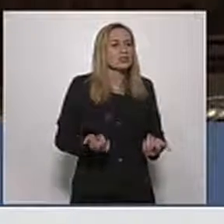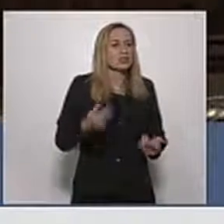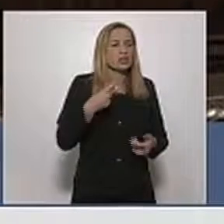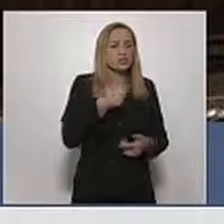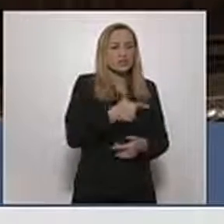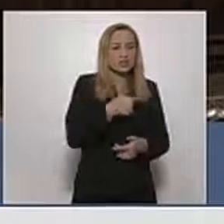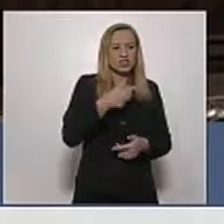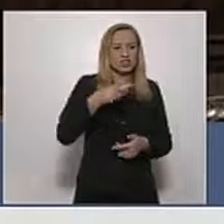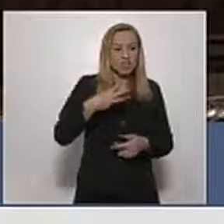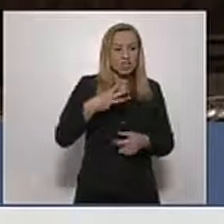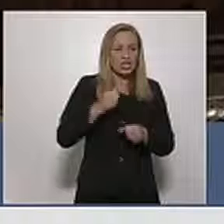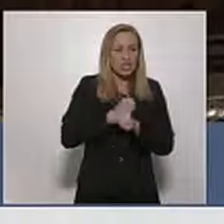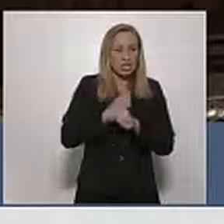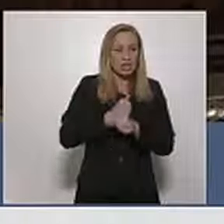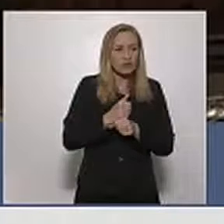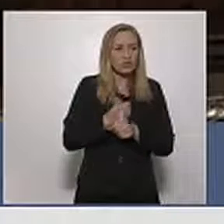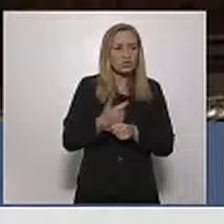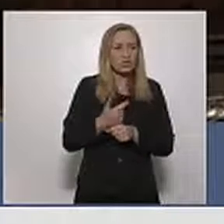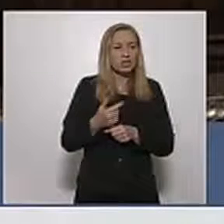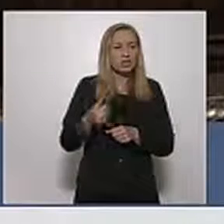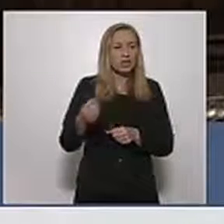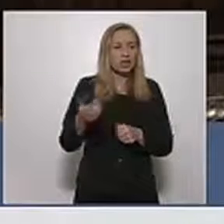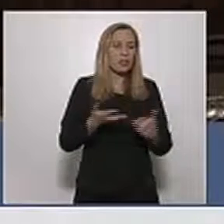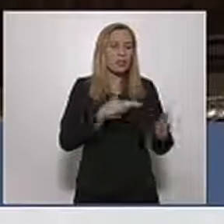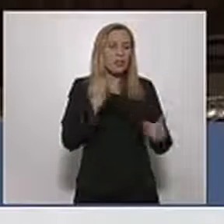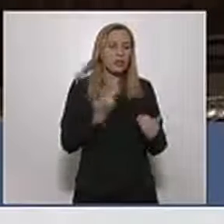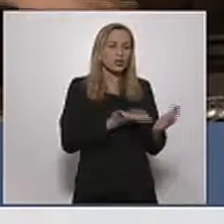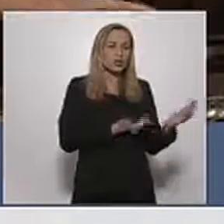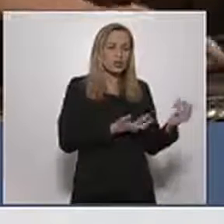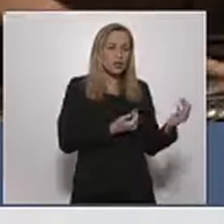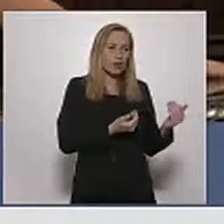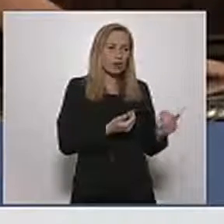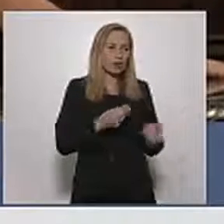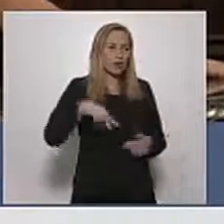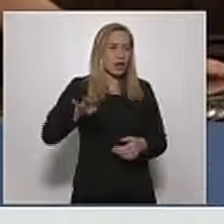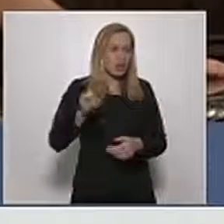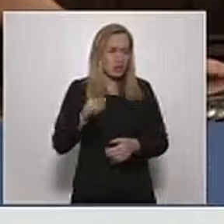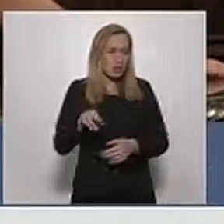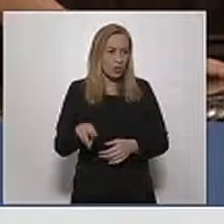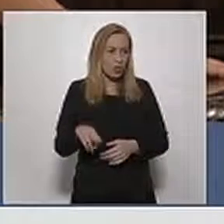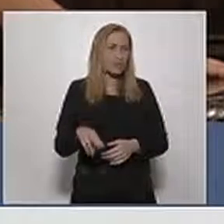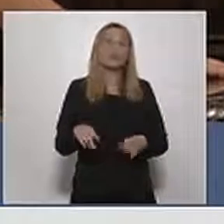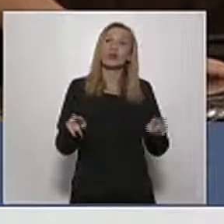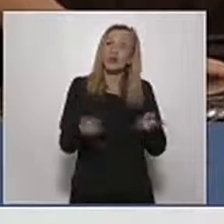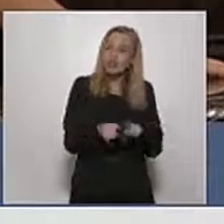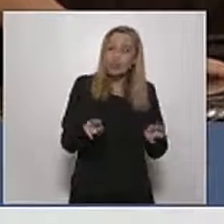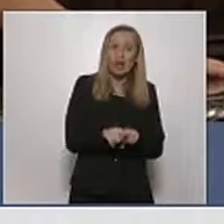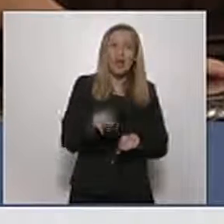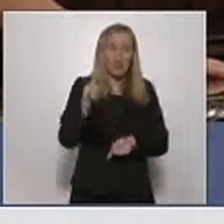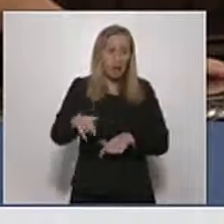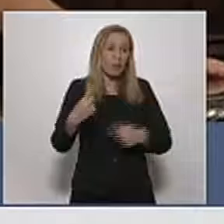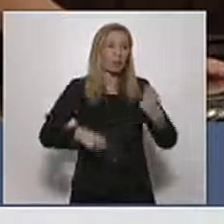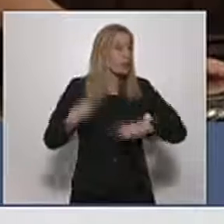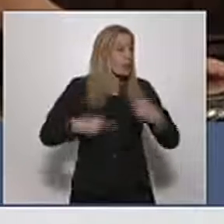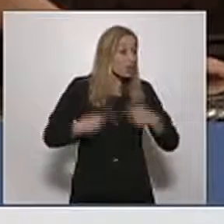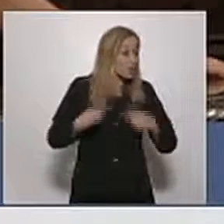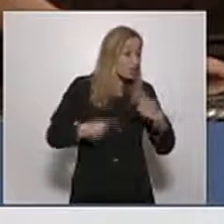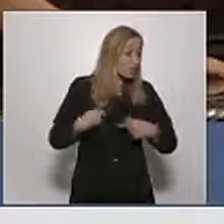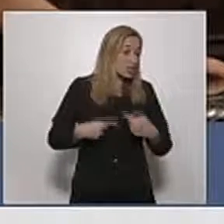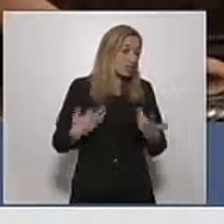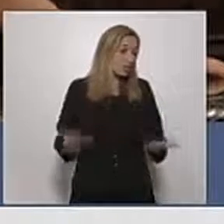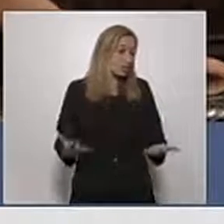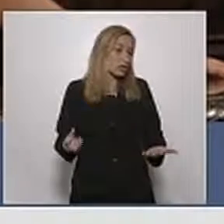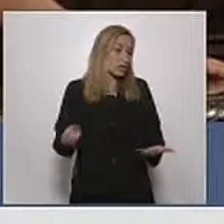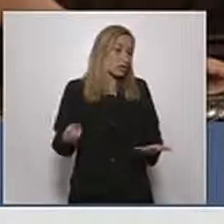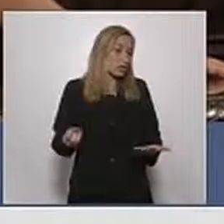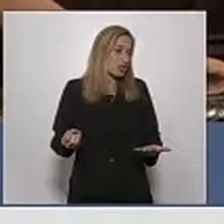anos da morte do jovem Michael, mas é também uma política recorrente recente. O pacote anticrime